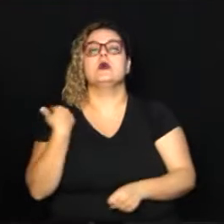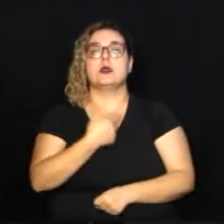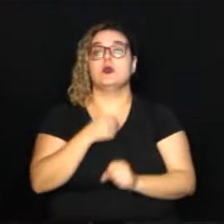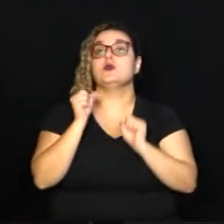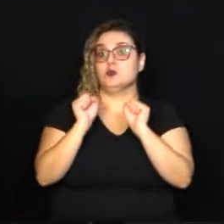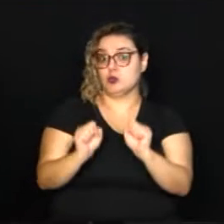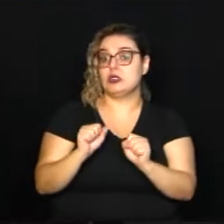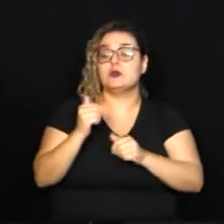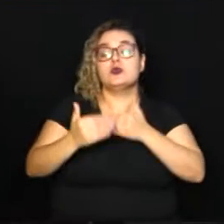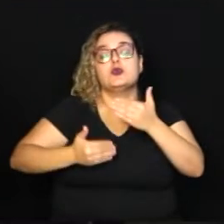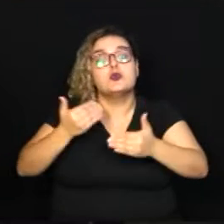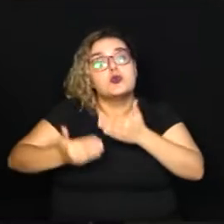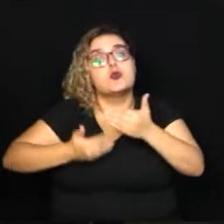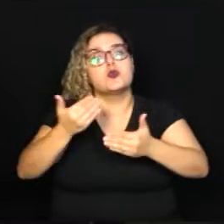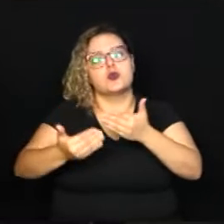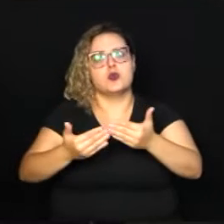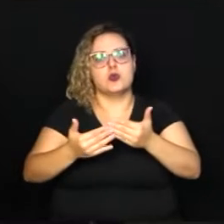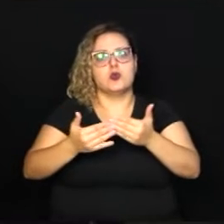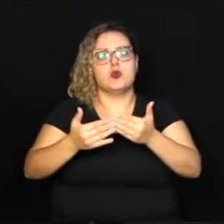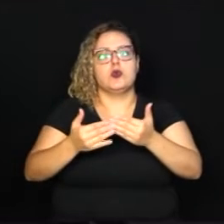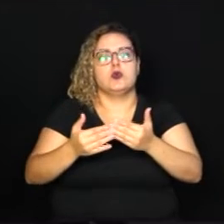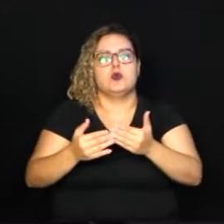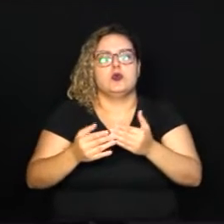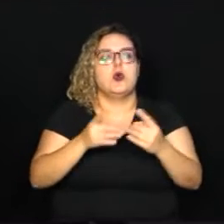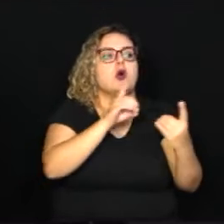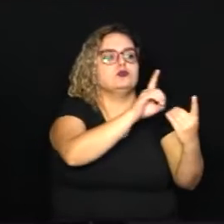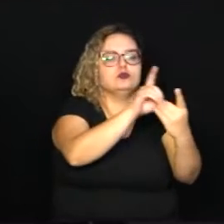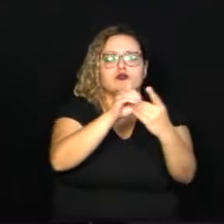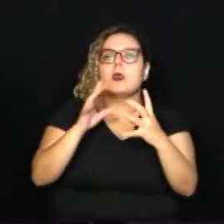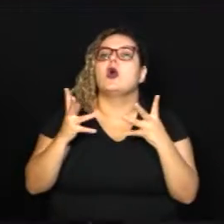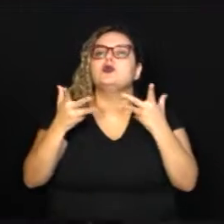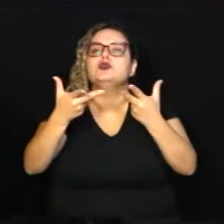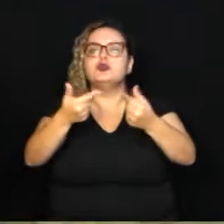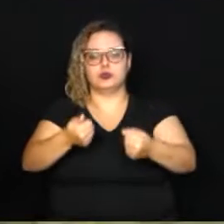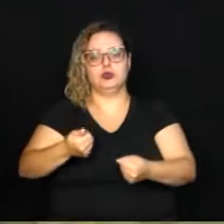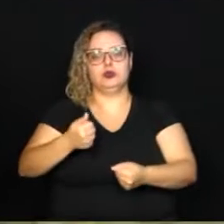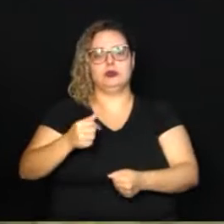possamos continuar a assistir a toda a nossa população.